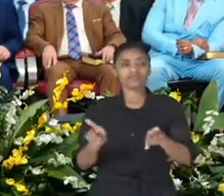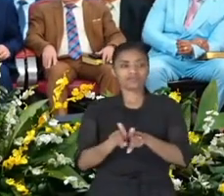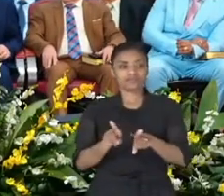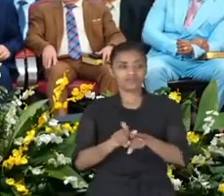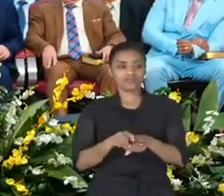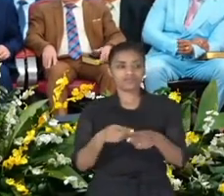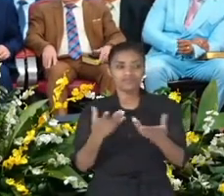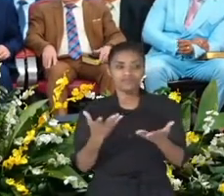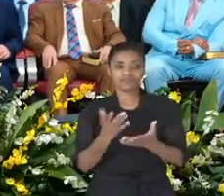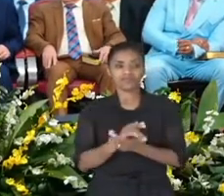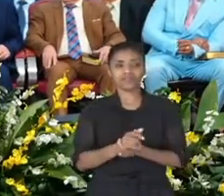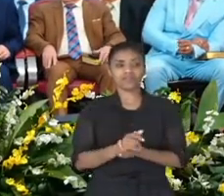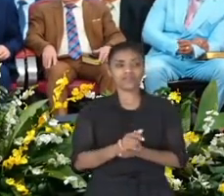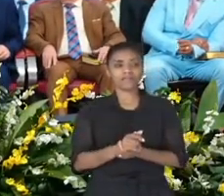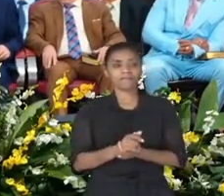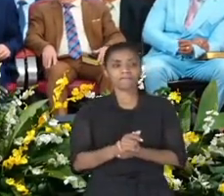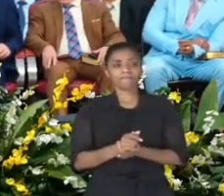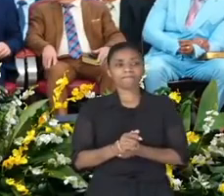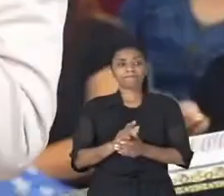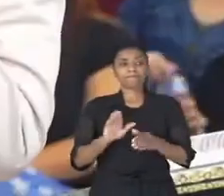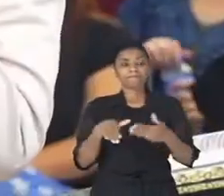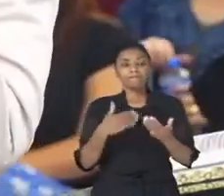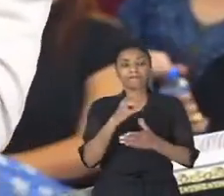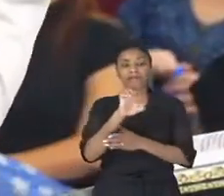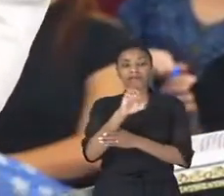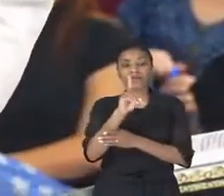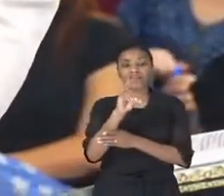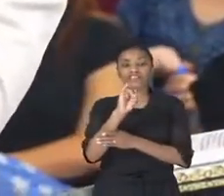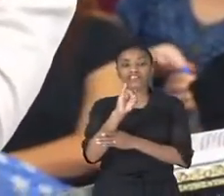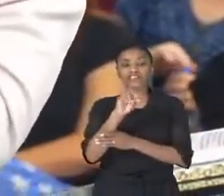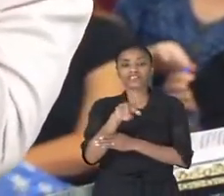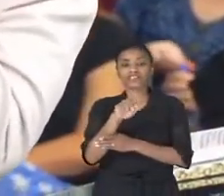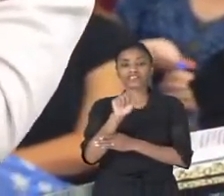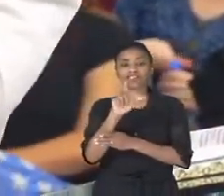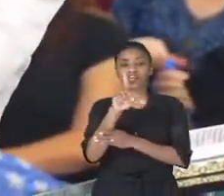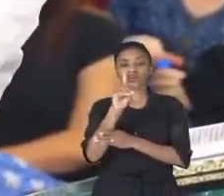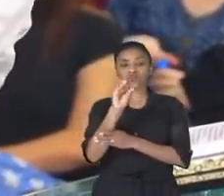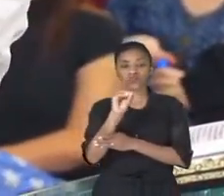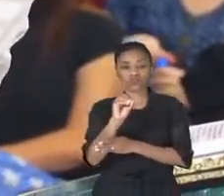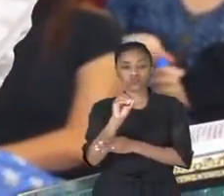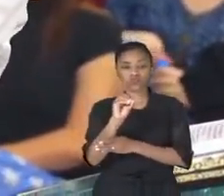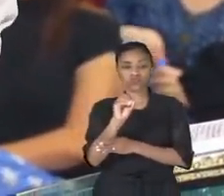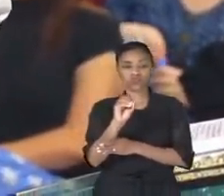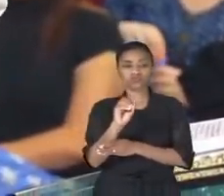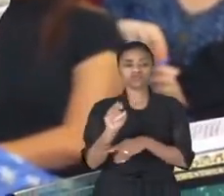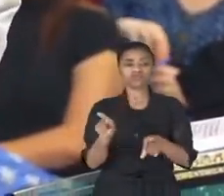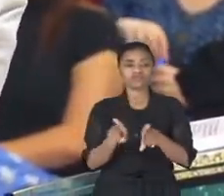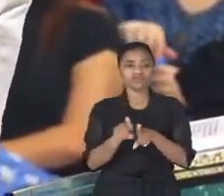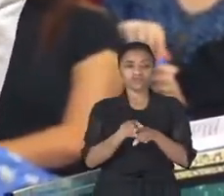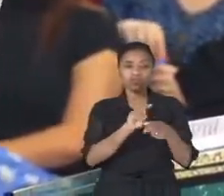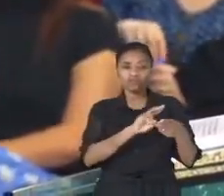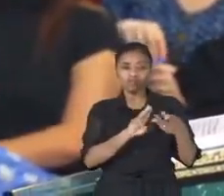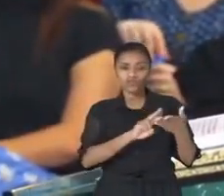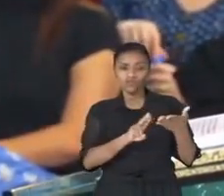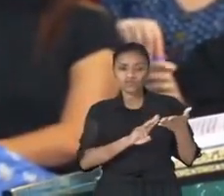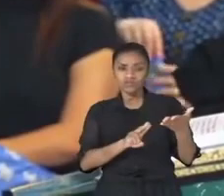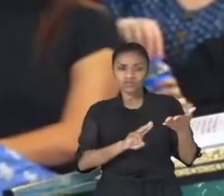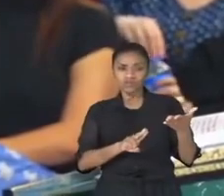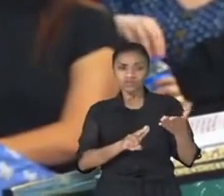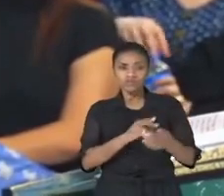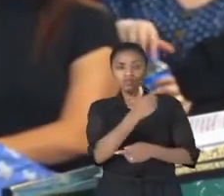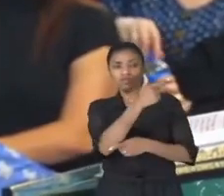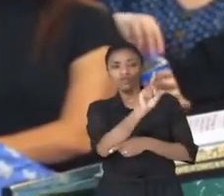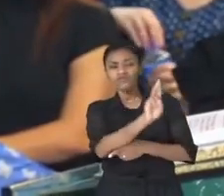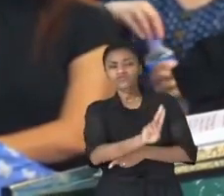pagar o cachê dele, né? Edinaldo Barbosa, cadê o Edinaldo? Baixinho, cadê o Nanico? Ali, aquele ali é outro que